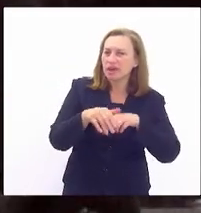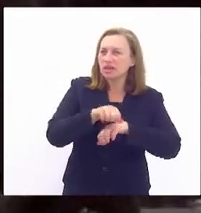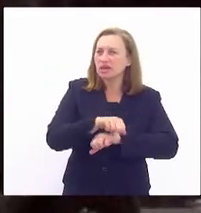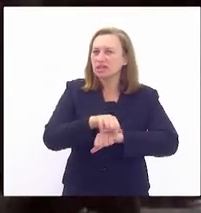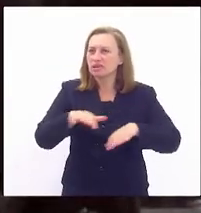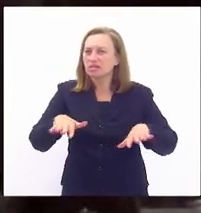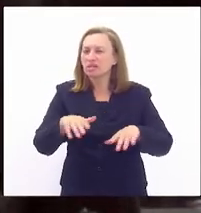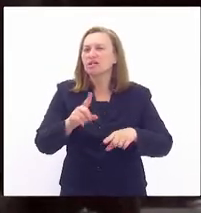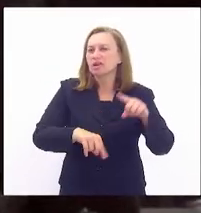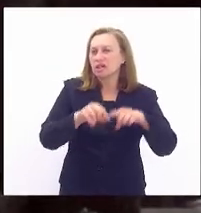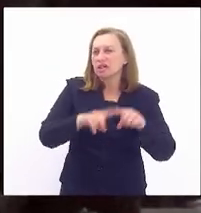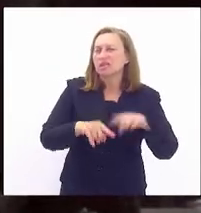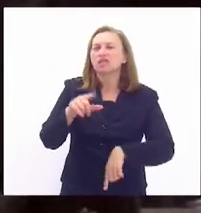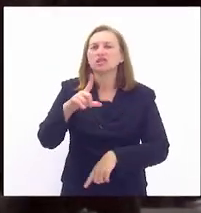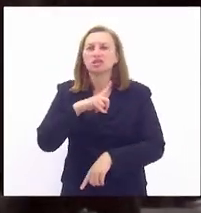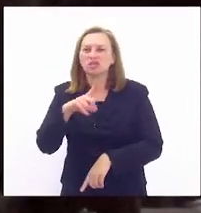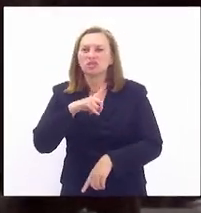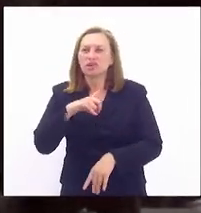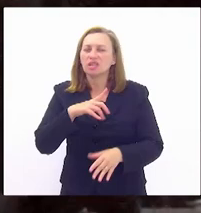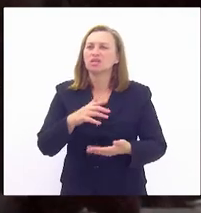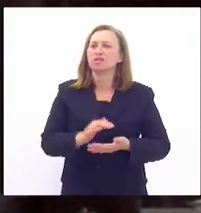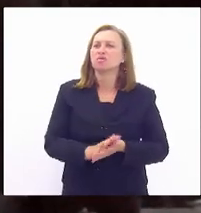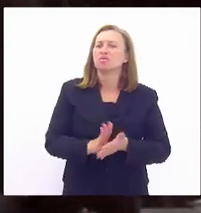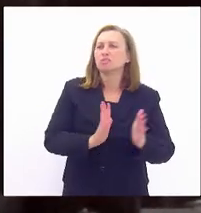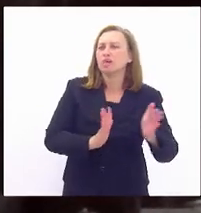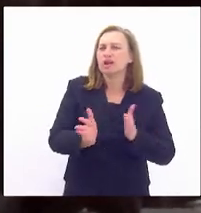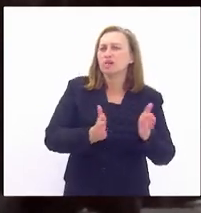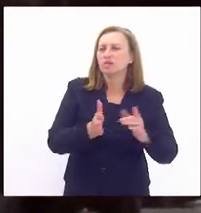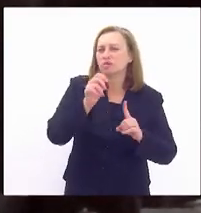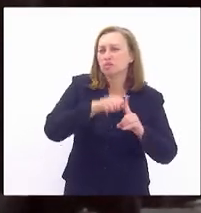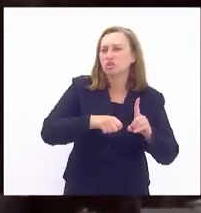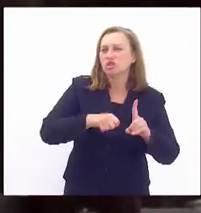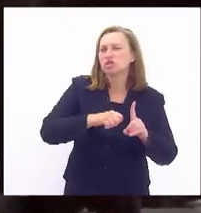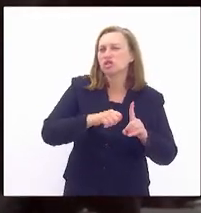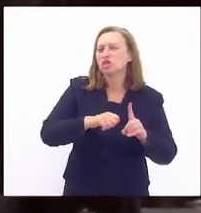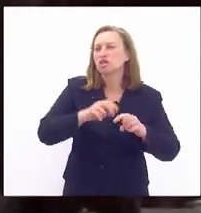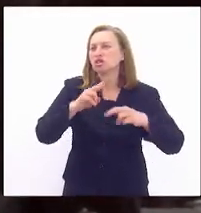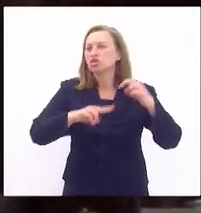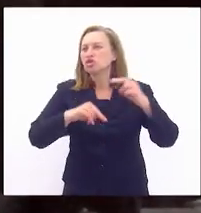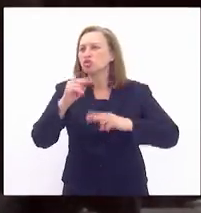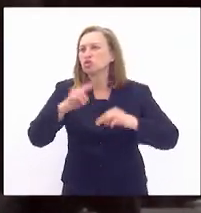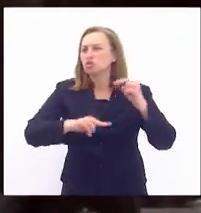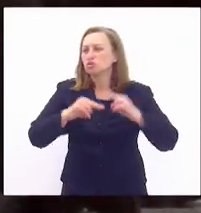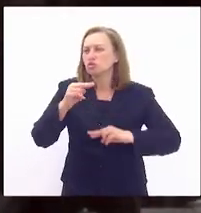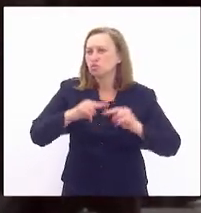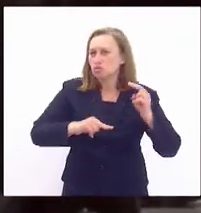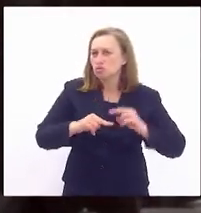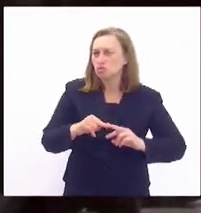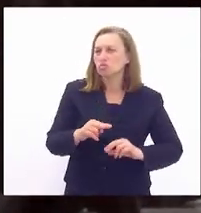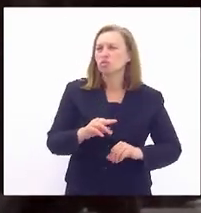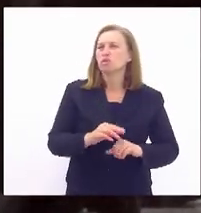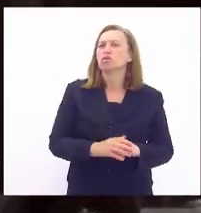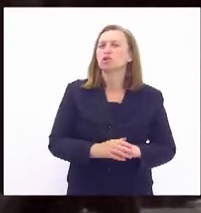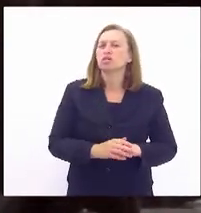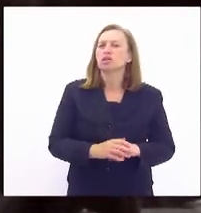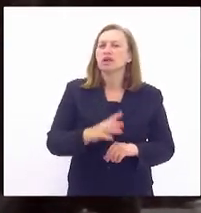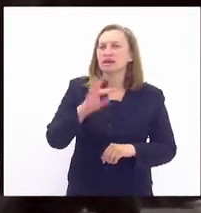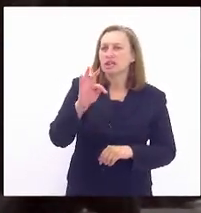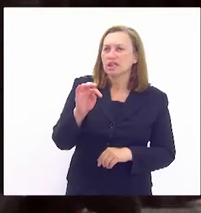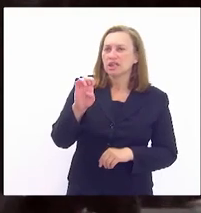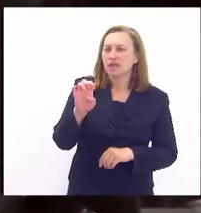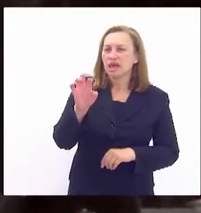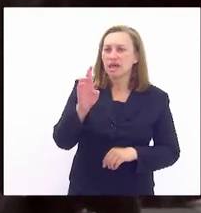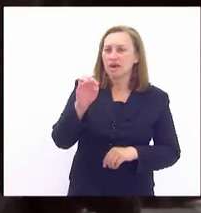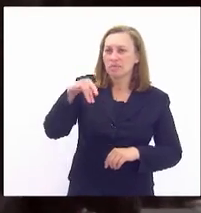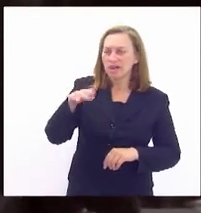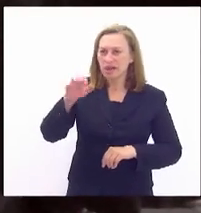nós tivemos durante o mês de junho na inversão térmica aqui em Volta Redonda.